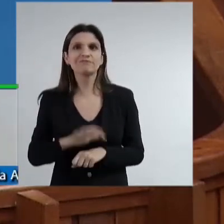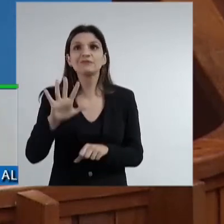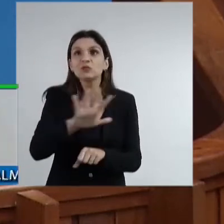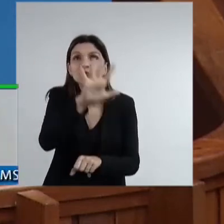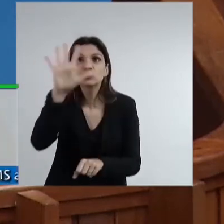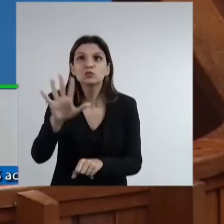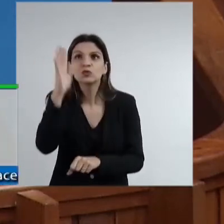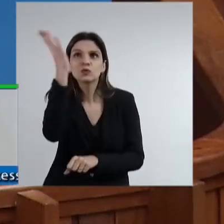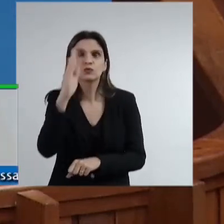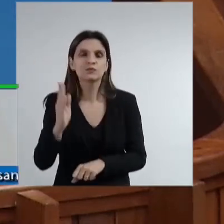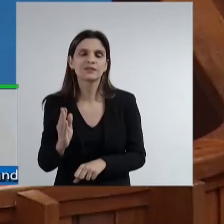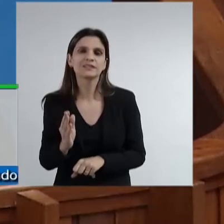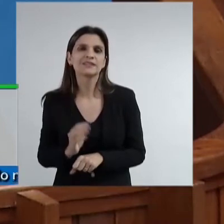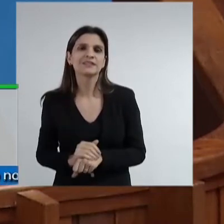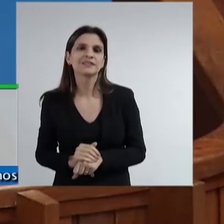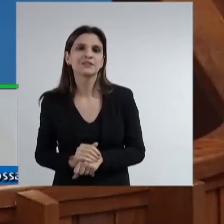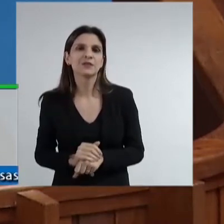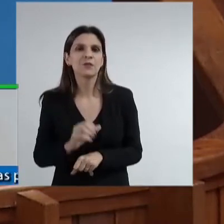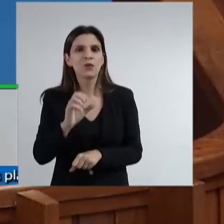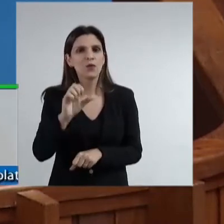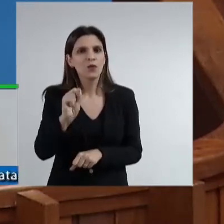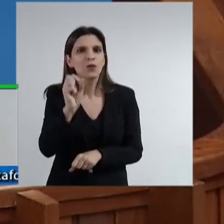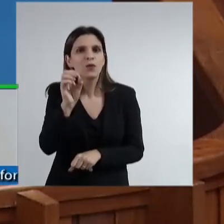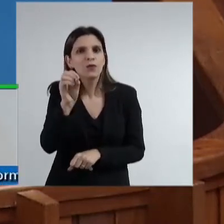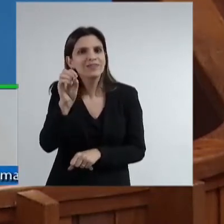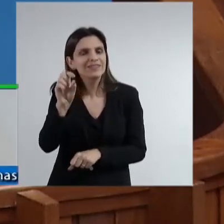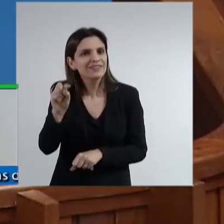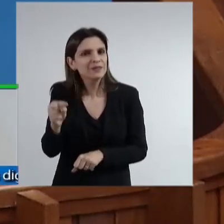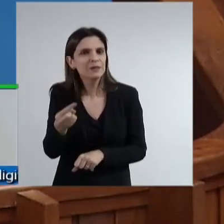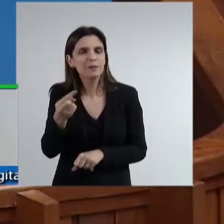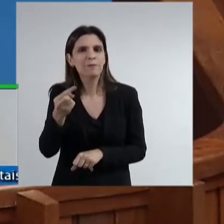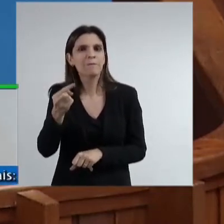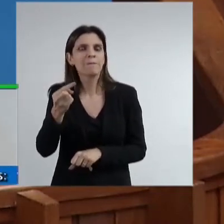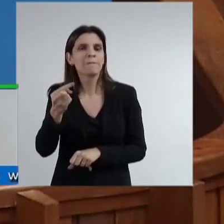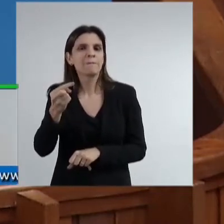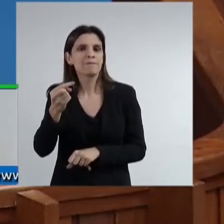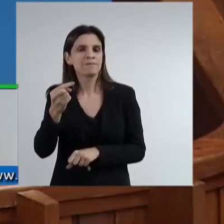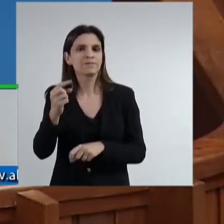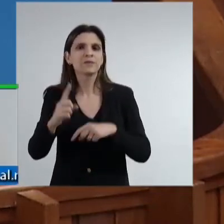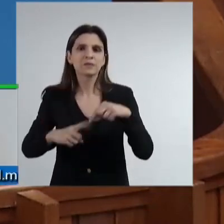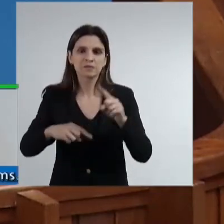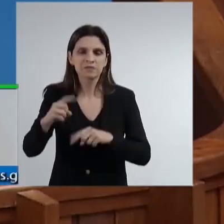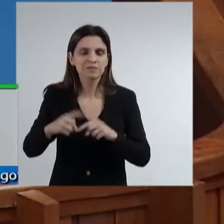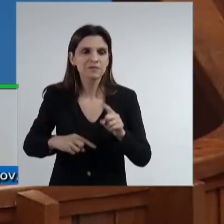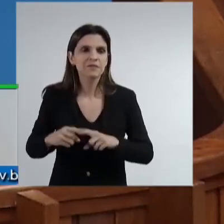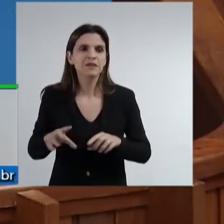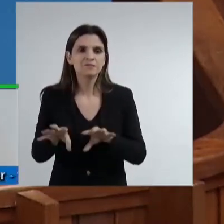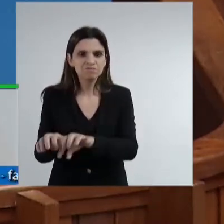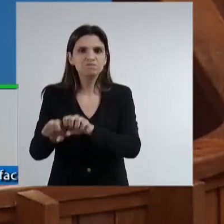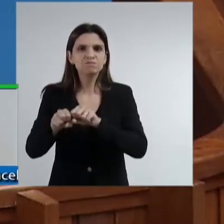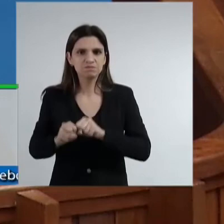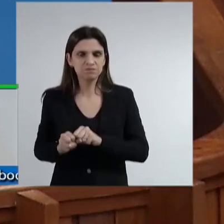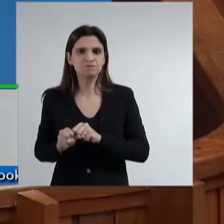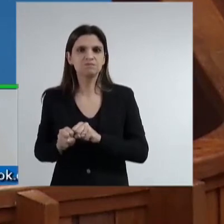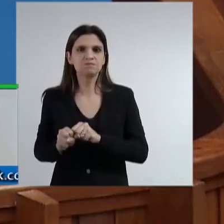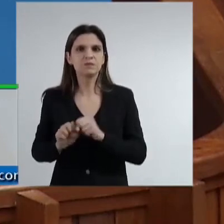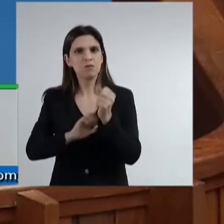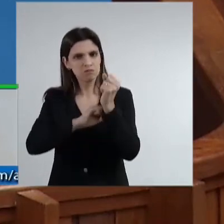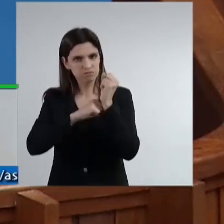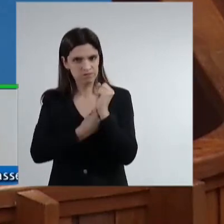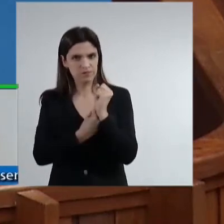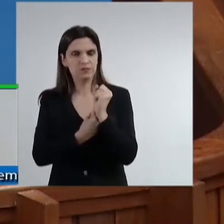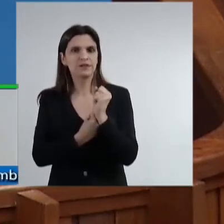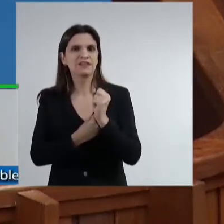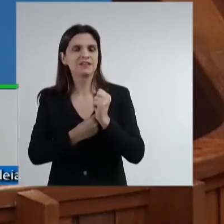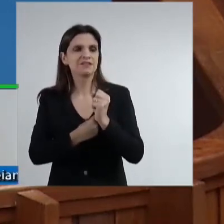mil bens apreendidos. São carros que se deterioram, fazendas que são apreendidas e ficam durante